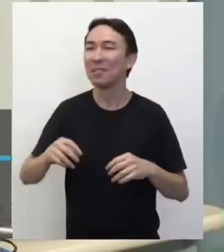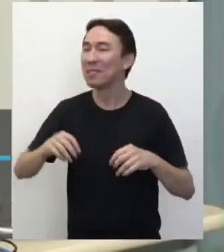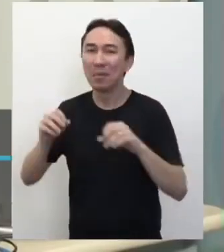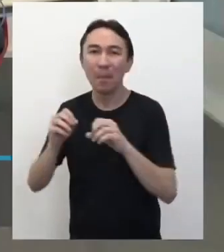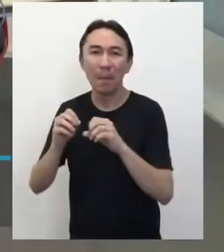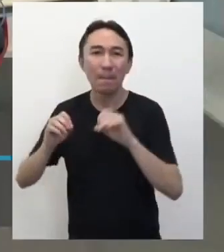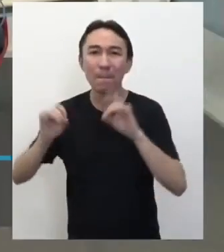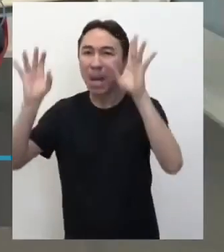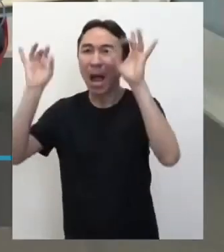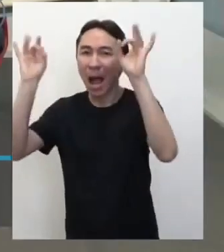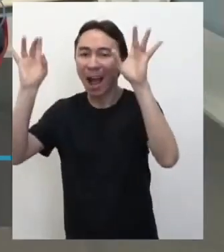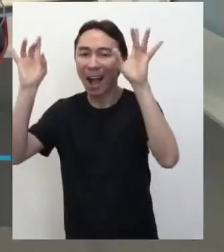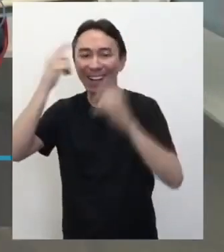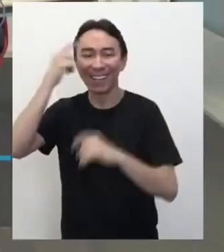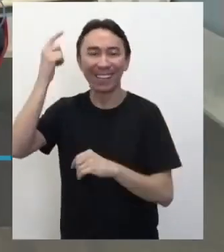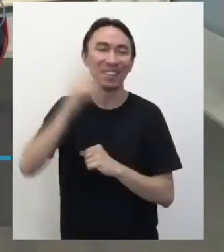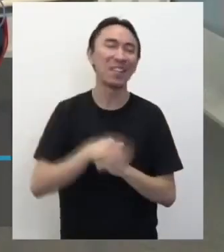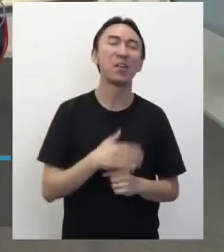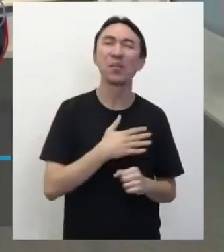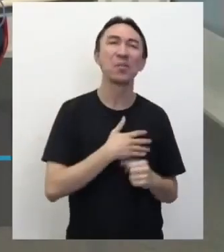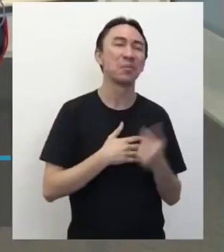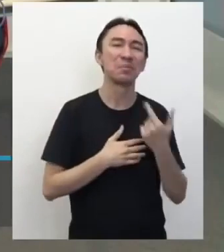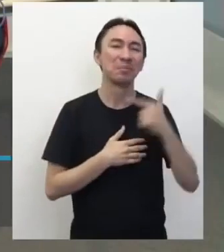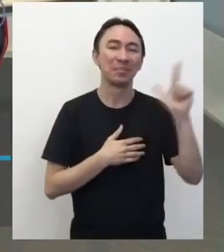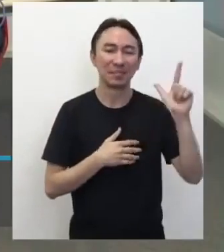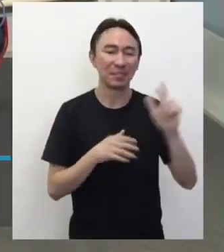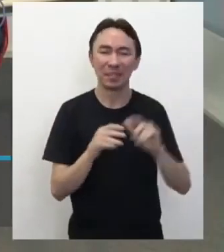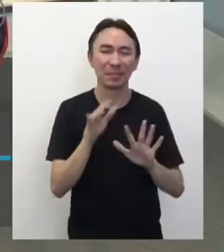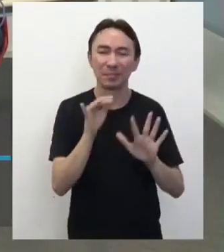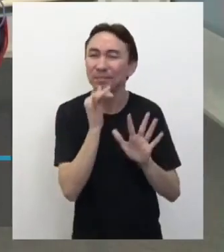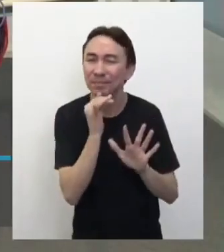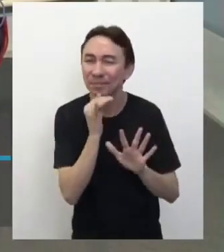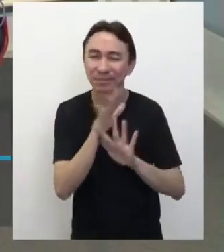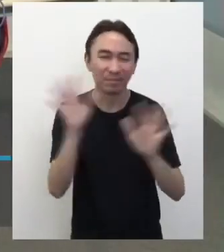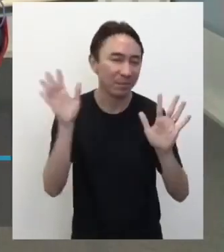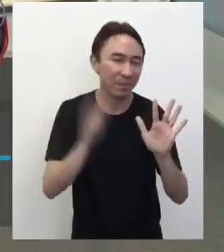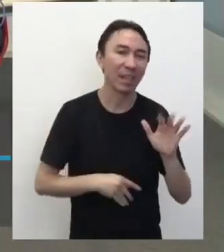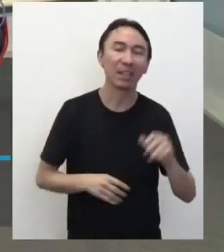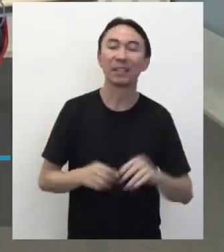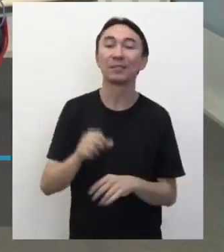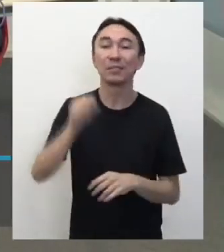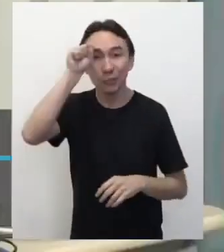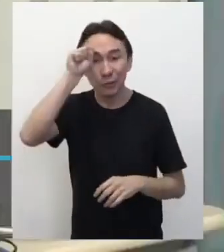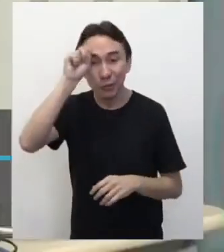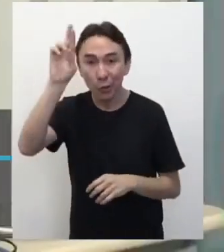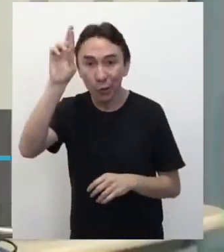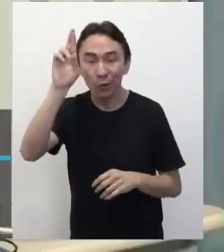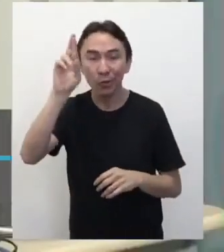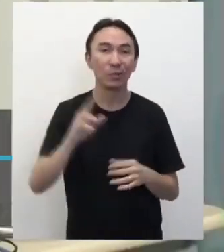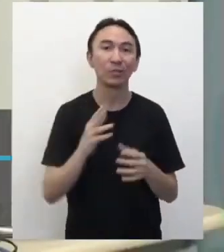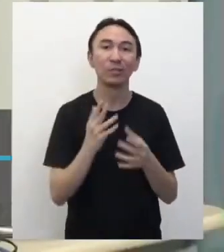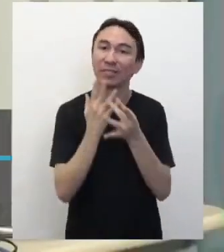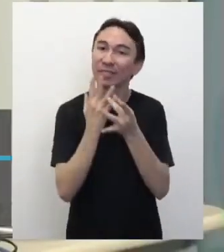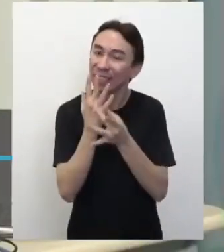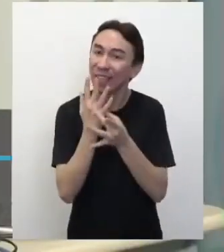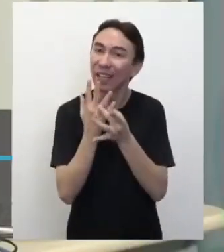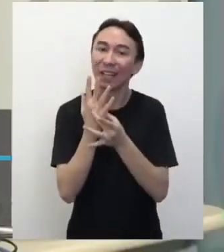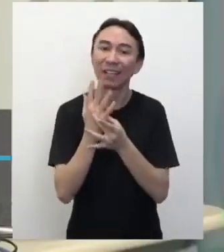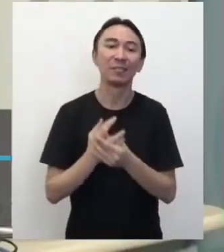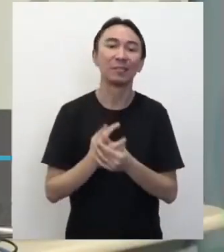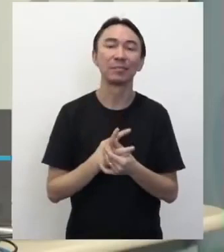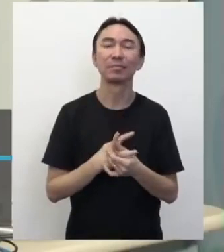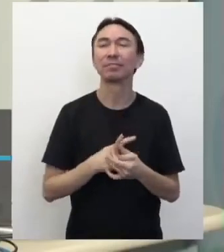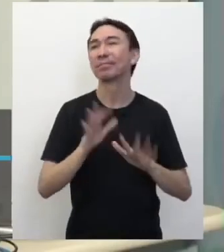Animais Fantásticos, tá bom? Mas eu vou pensar agora no Senhor dos Anéis. Vamos ficar no Senhor dos Anéis. O Hobbit. O Hobbit. Não,